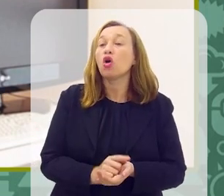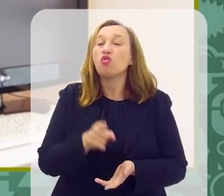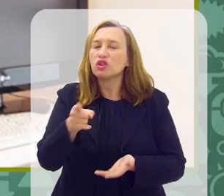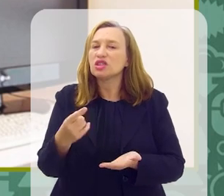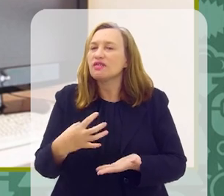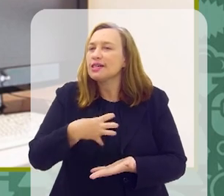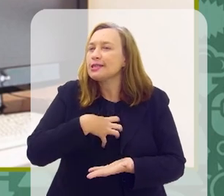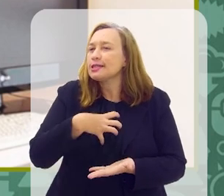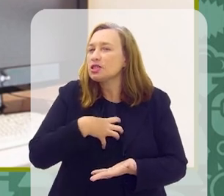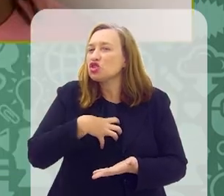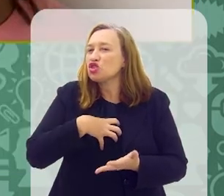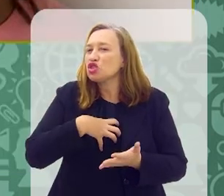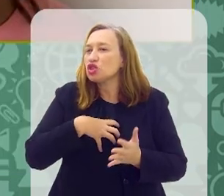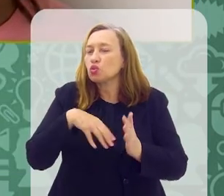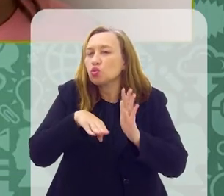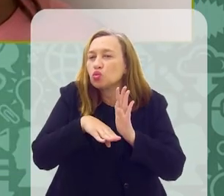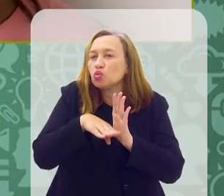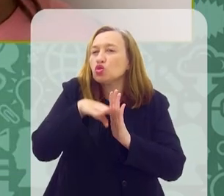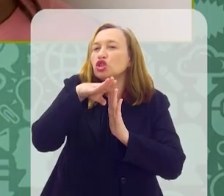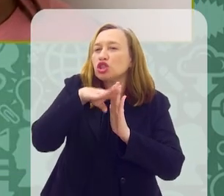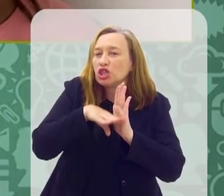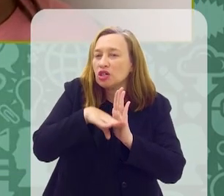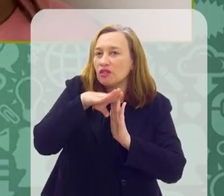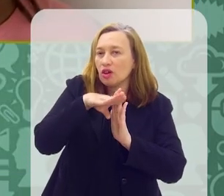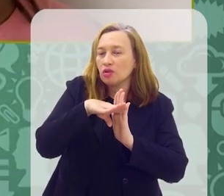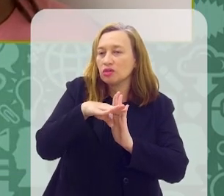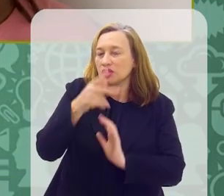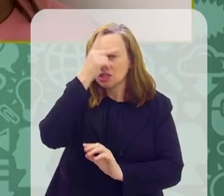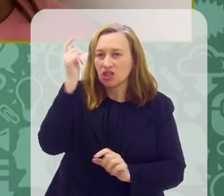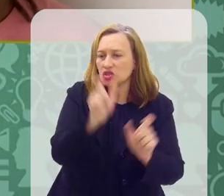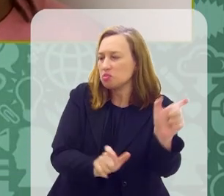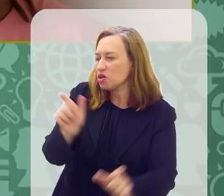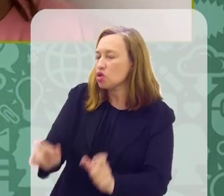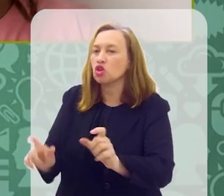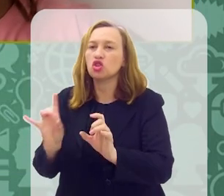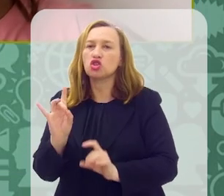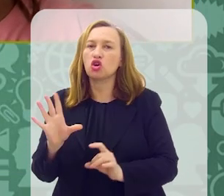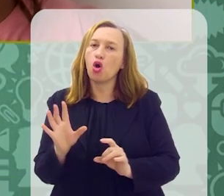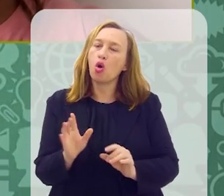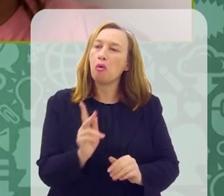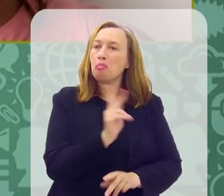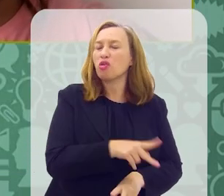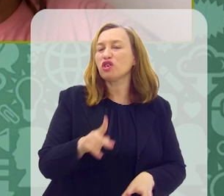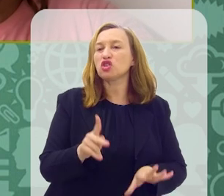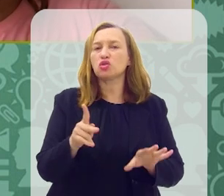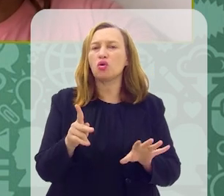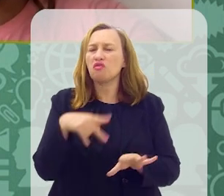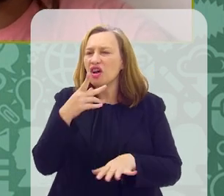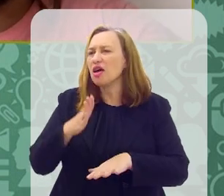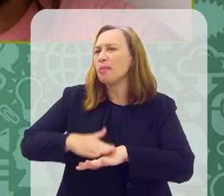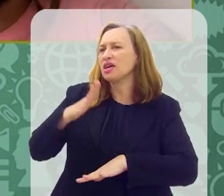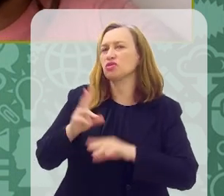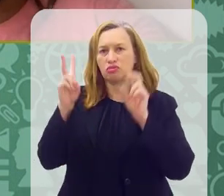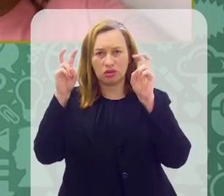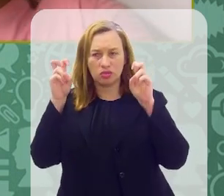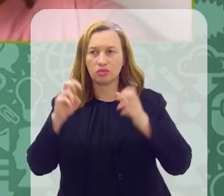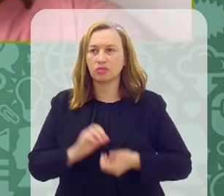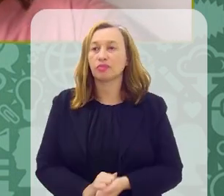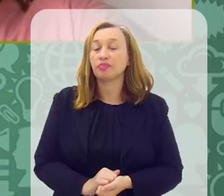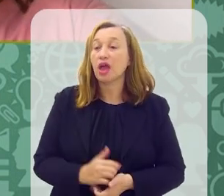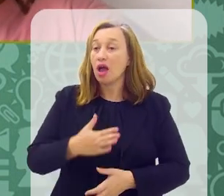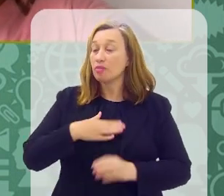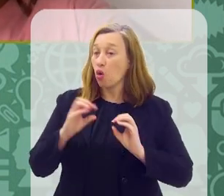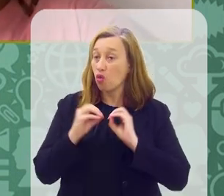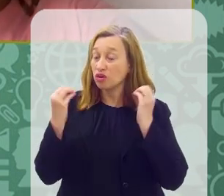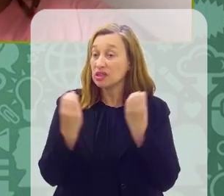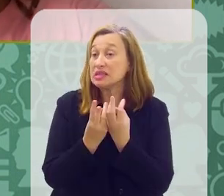pré-agendadas ou você vai sentindo o nível dos professores ou das pessoas? É só aberta aos professores? Fala um pouquinho mais sobre isso.